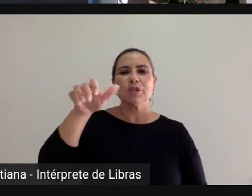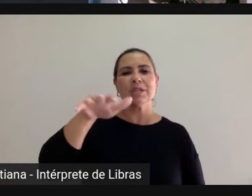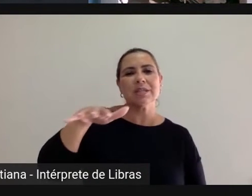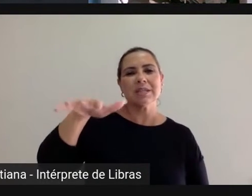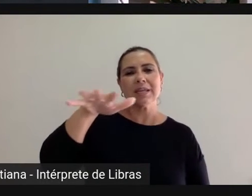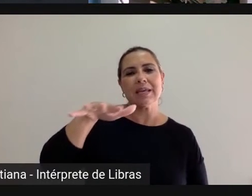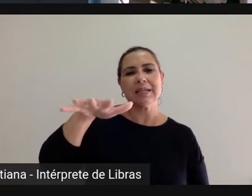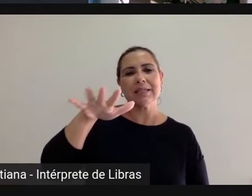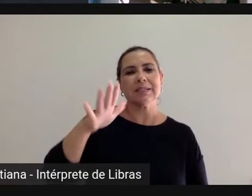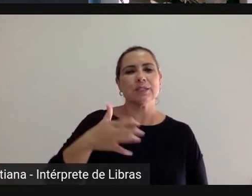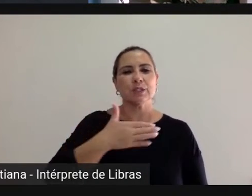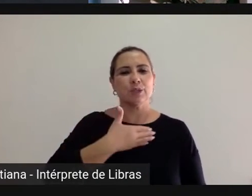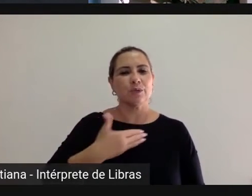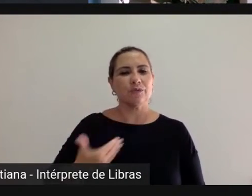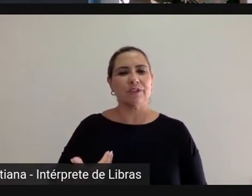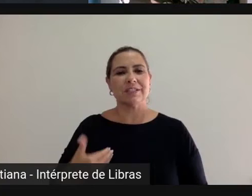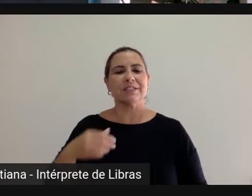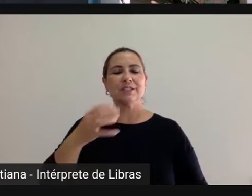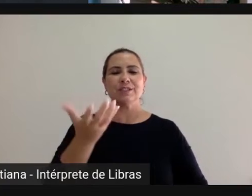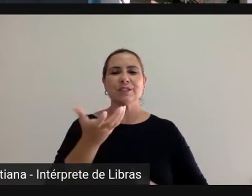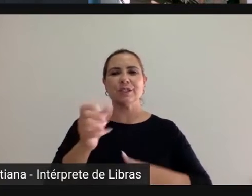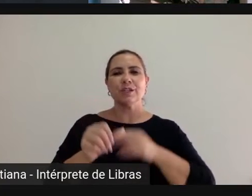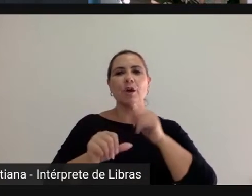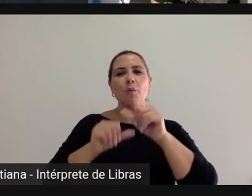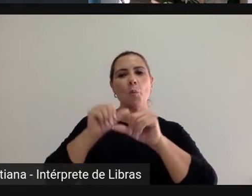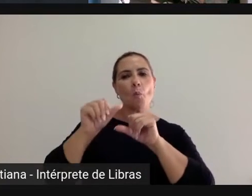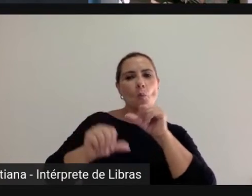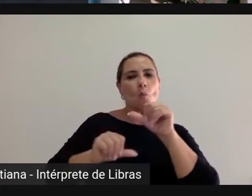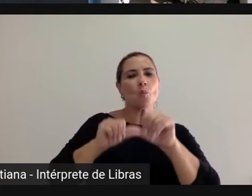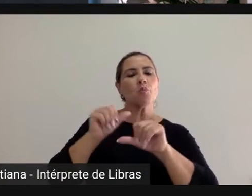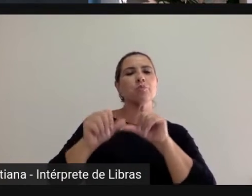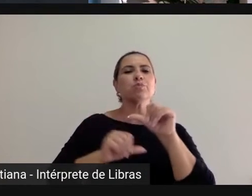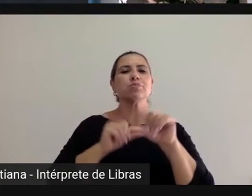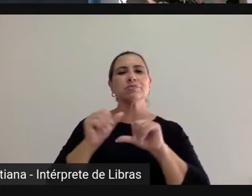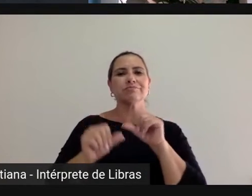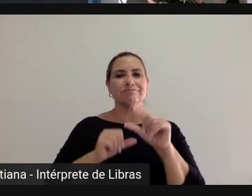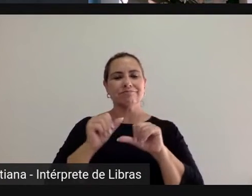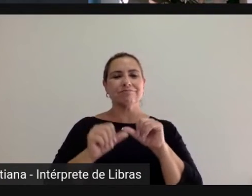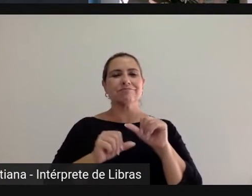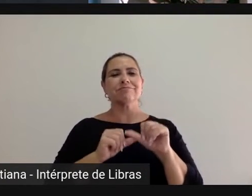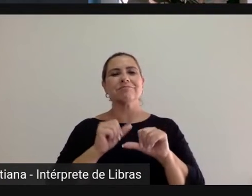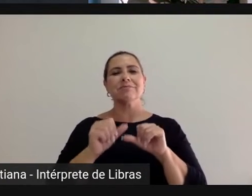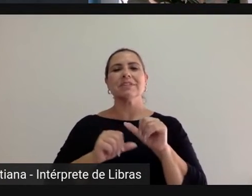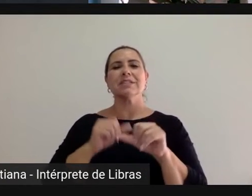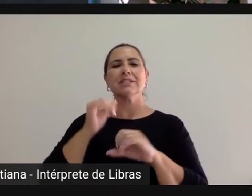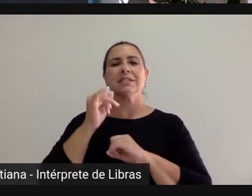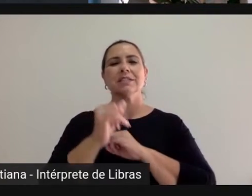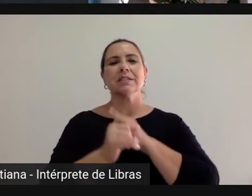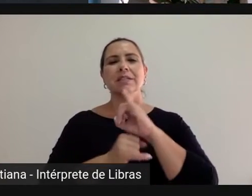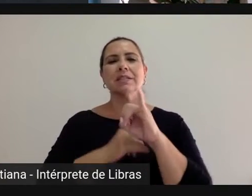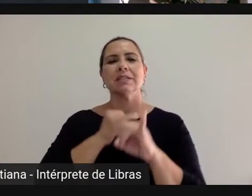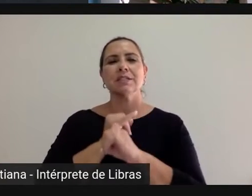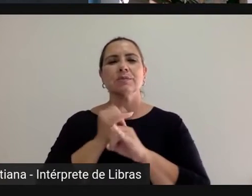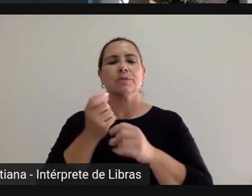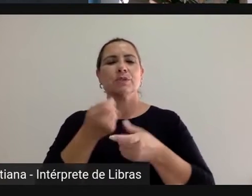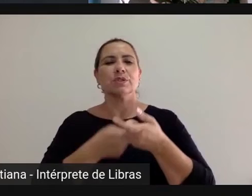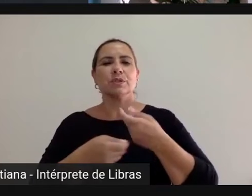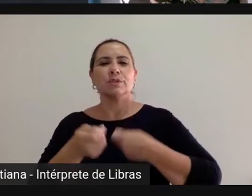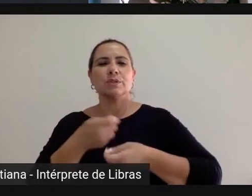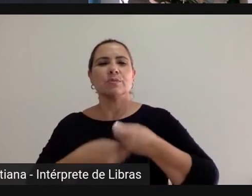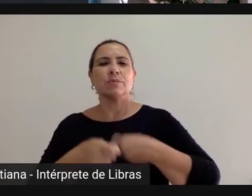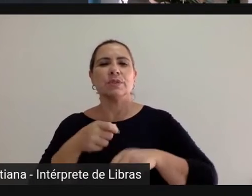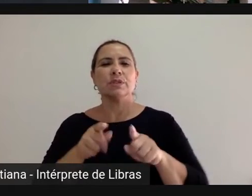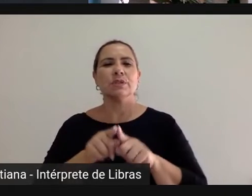de romper a estrutura, né, um modelo de internet, um modelo de negócios que é feito